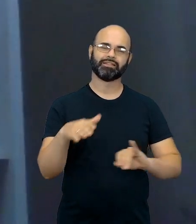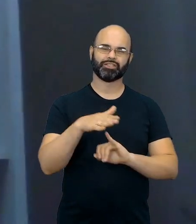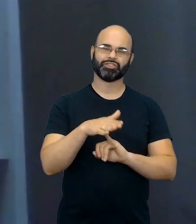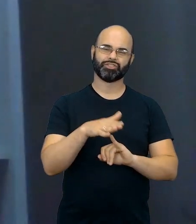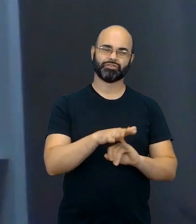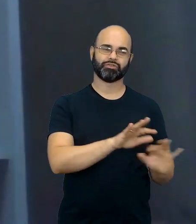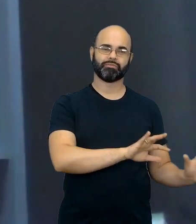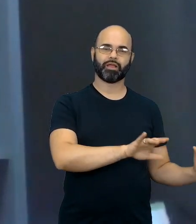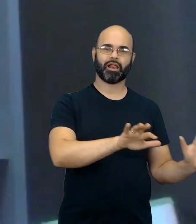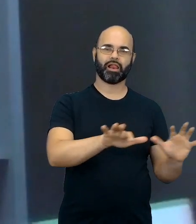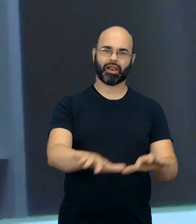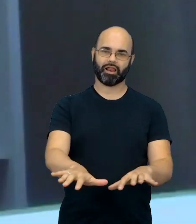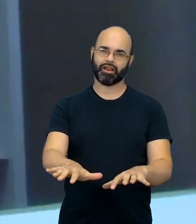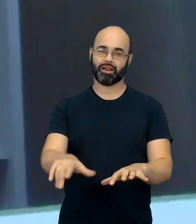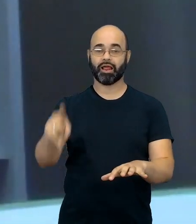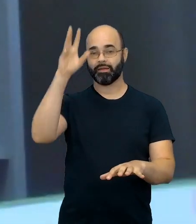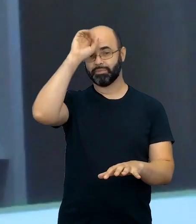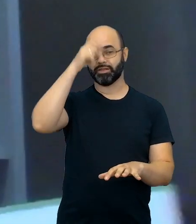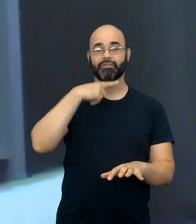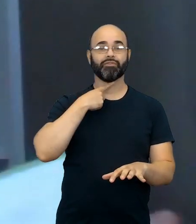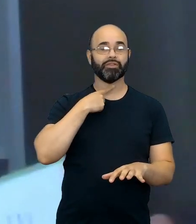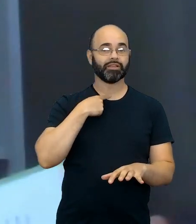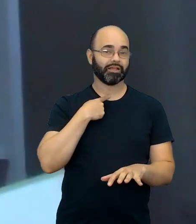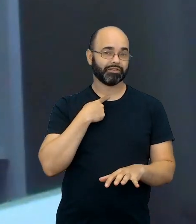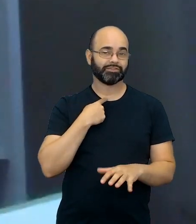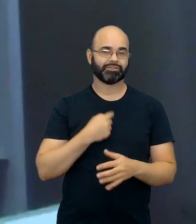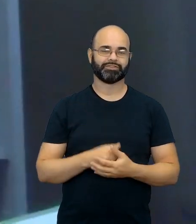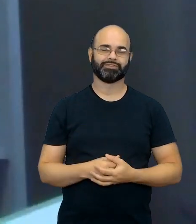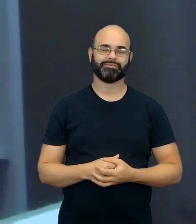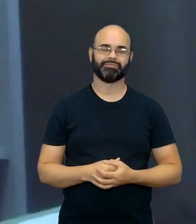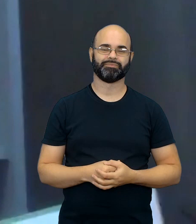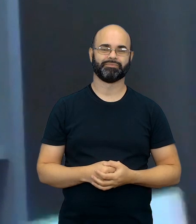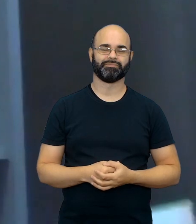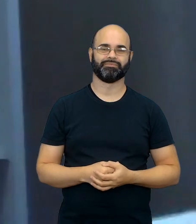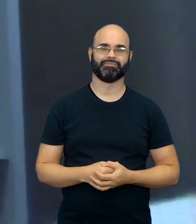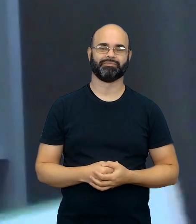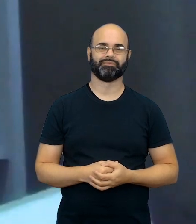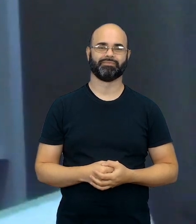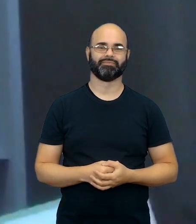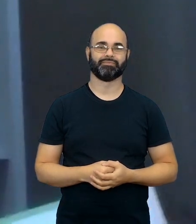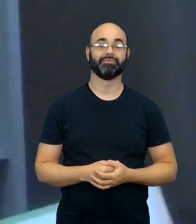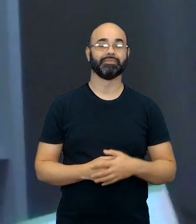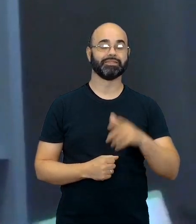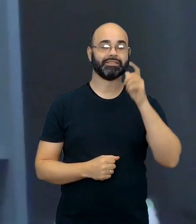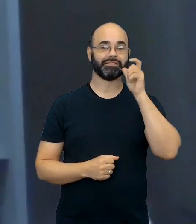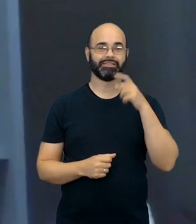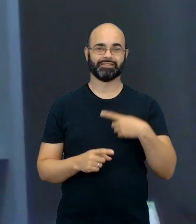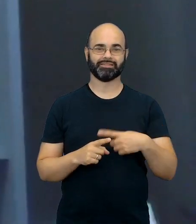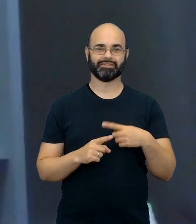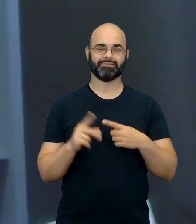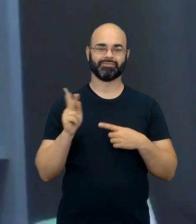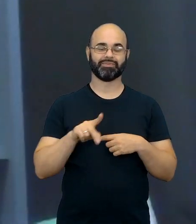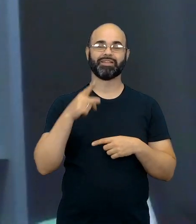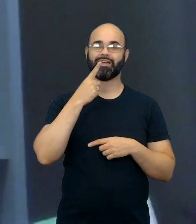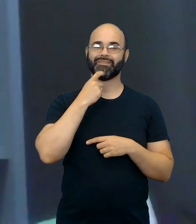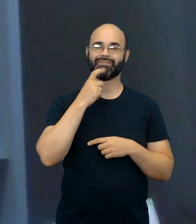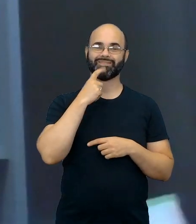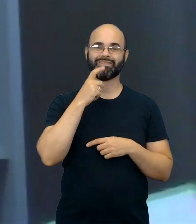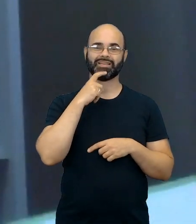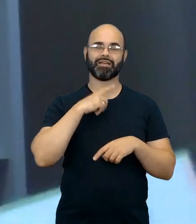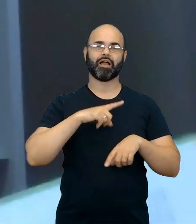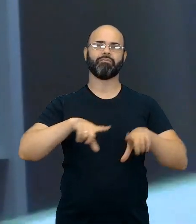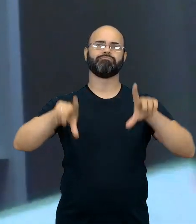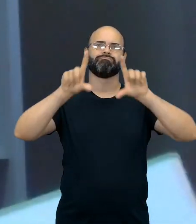poder aprender. Então, é muito interessante aquele momento do filme em que a professora coloca uma faixa vermelha no